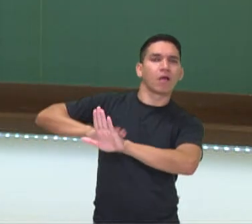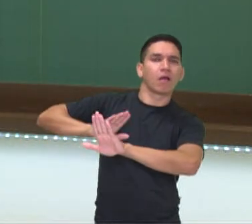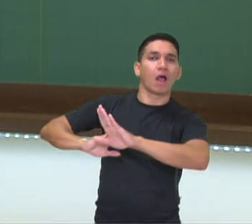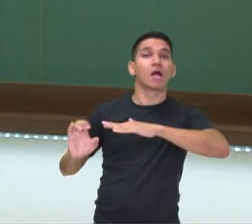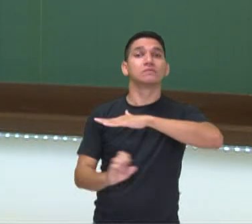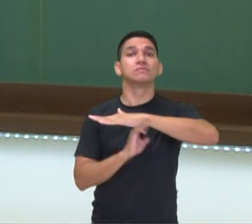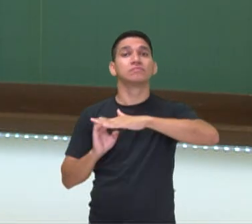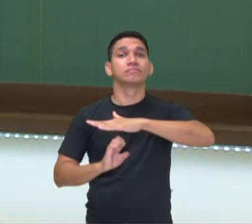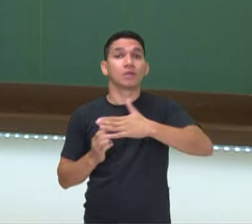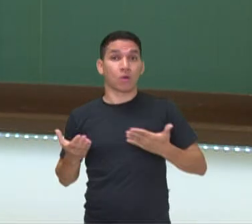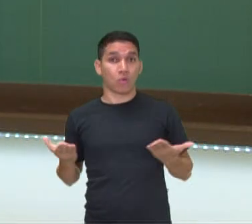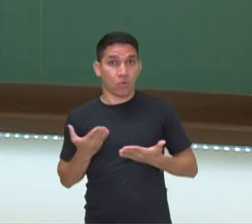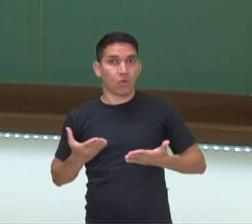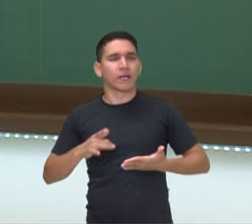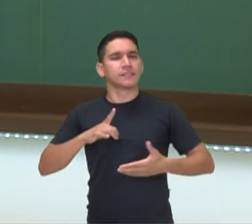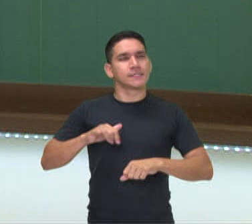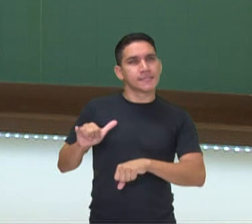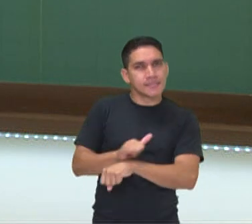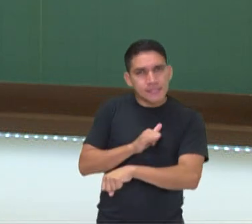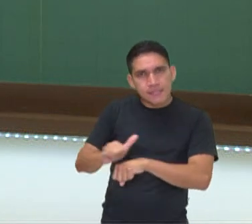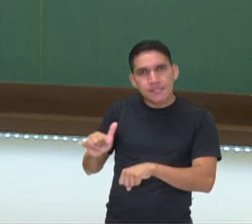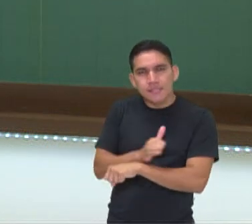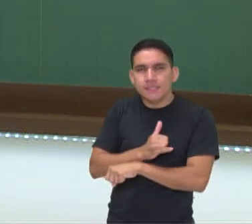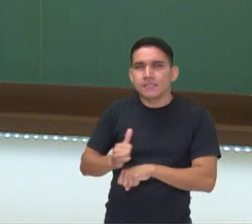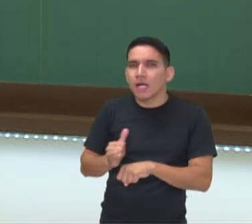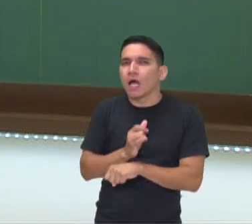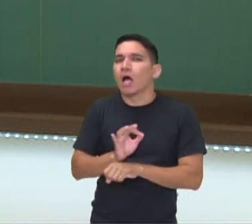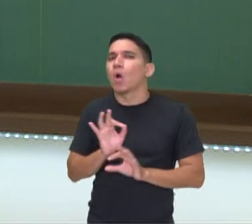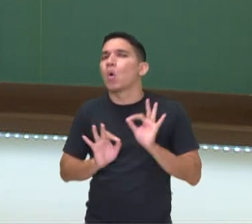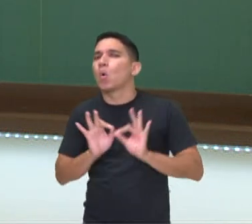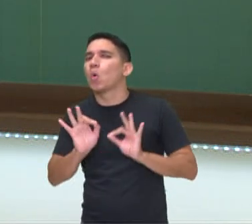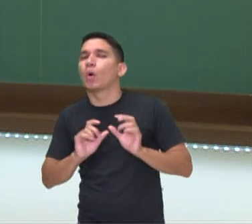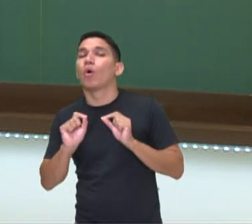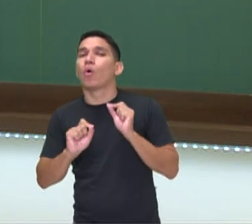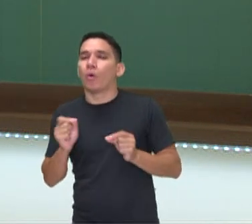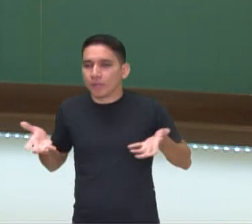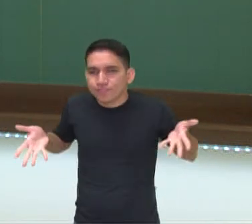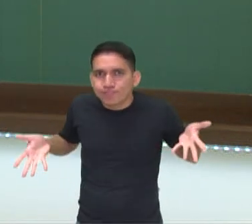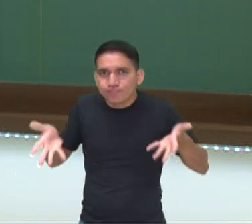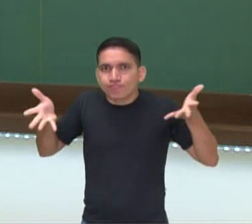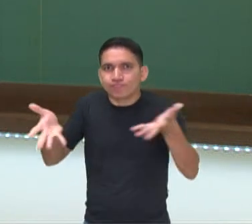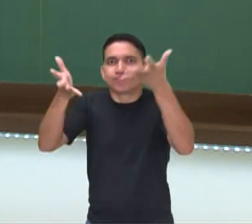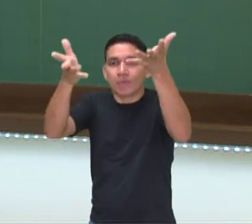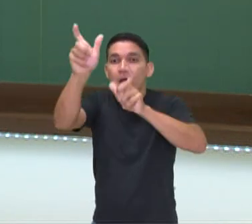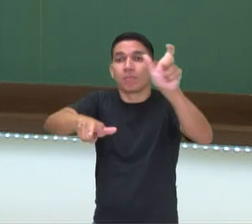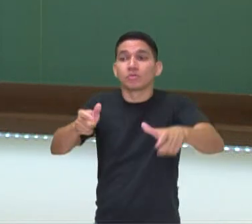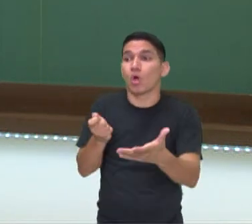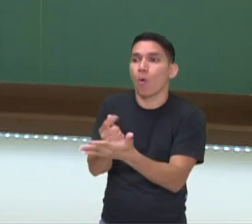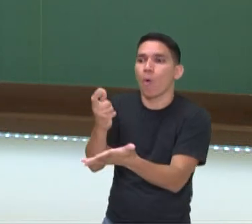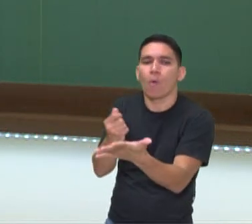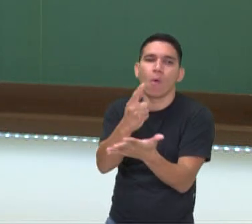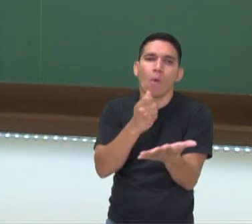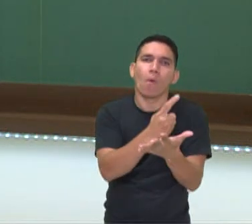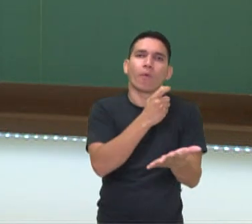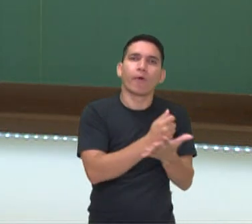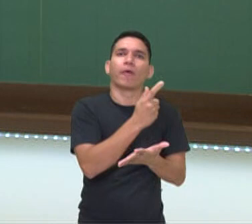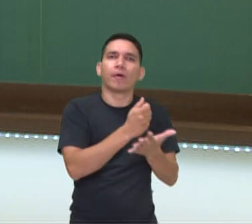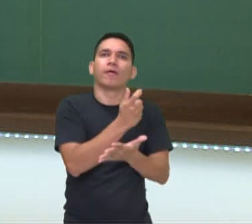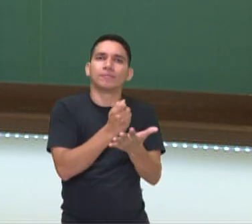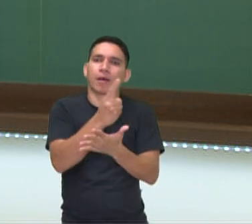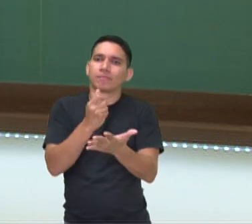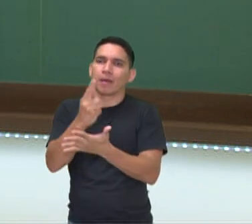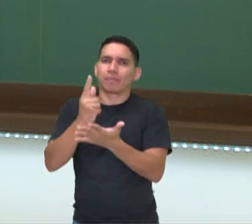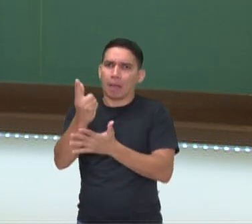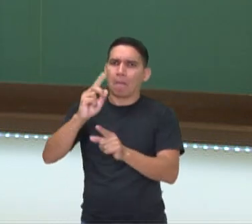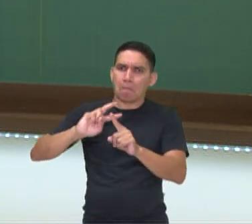atualmente, elas desenvolvem estratégias e políticas que incentivam o consumo, que fazem com que cada vez mais nós tenhamos